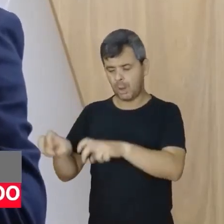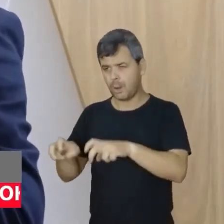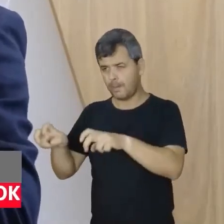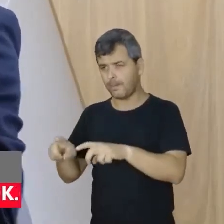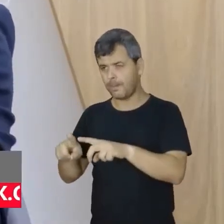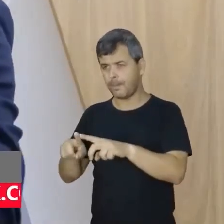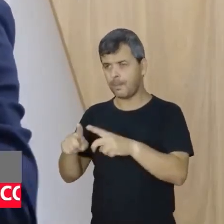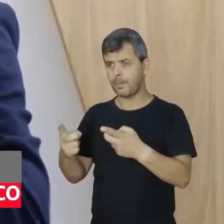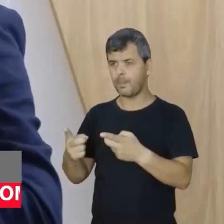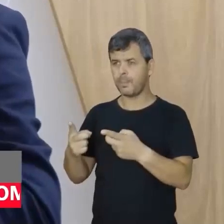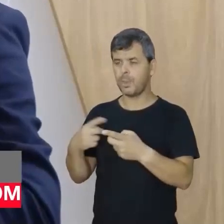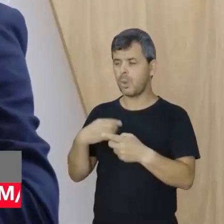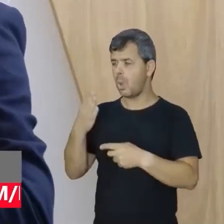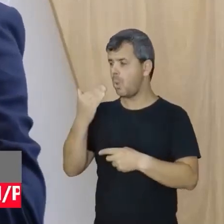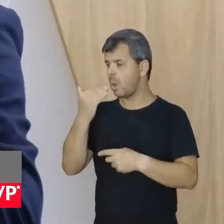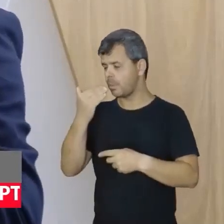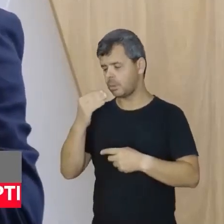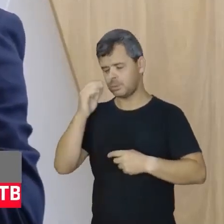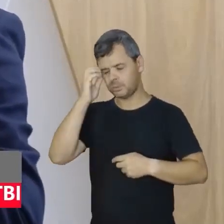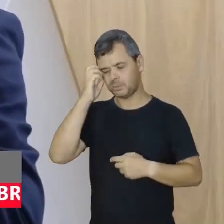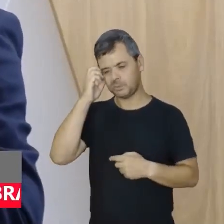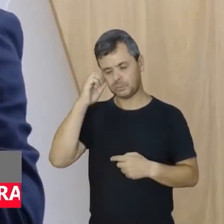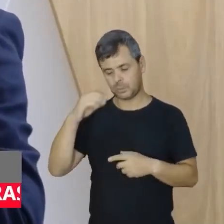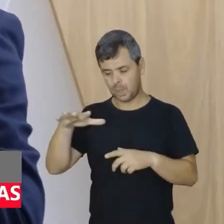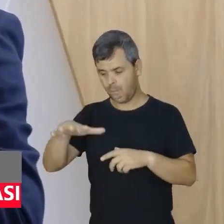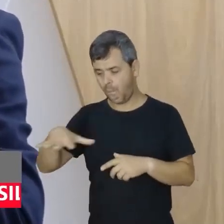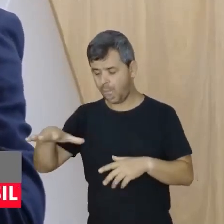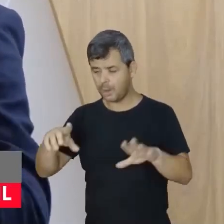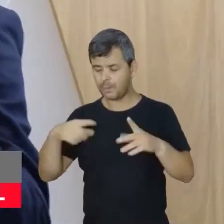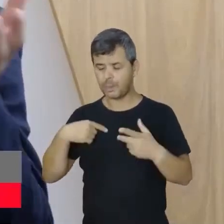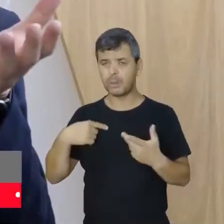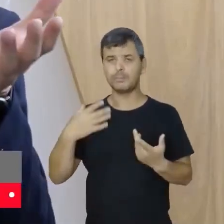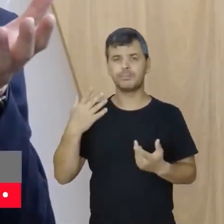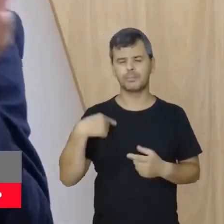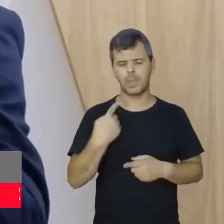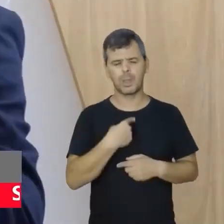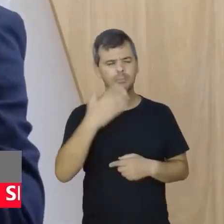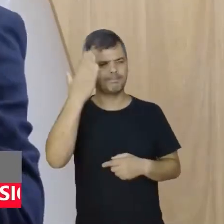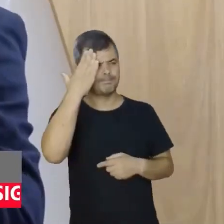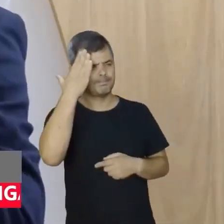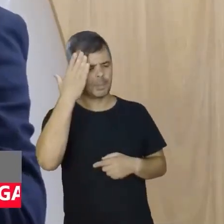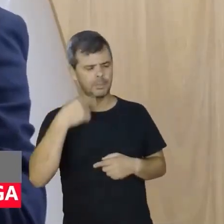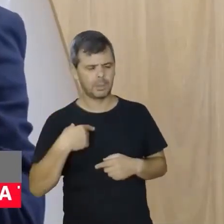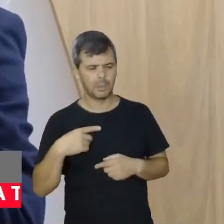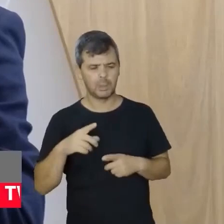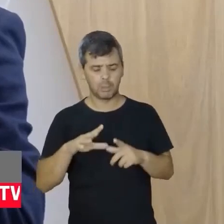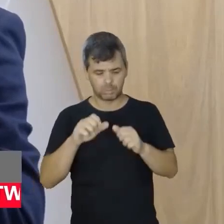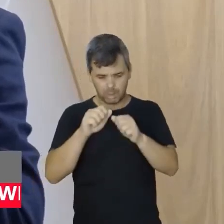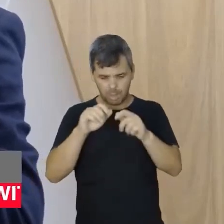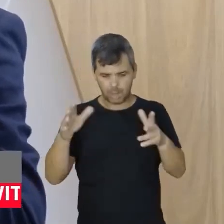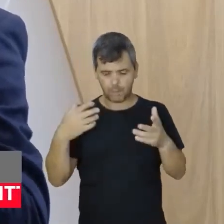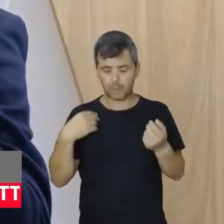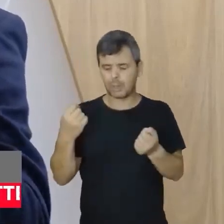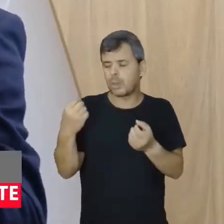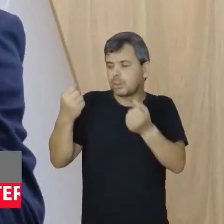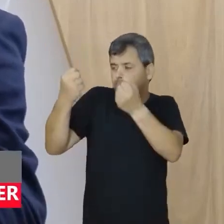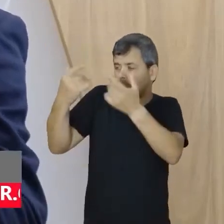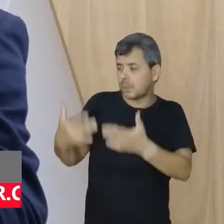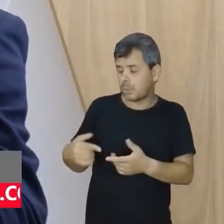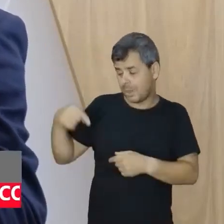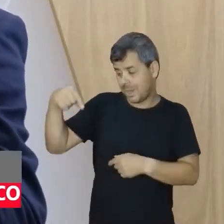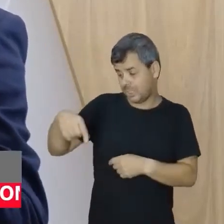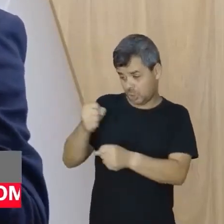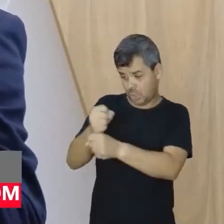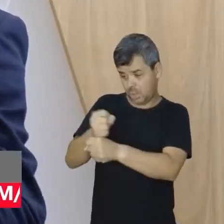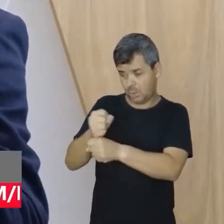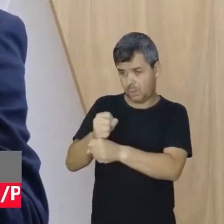plantada com alimentação. Para os nossos telespectadores saberem a dimensão do que nós estamos falando, este